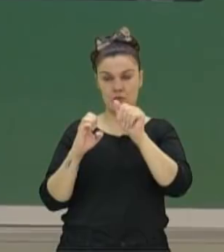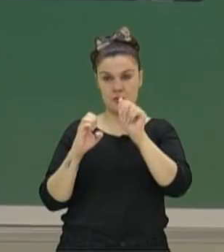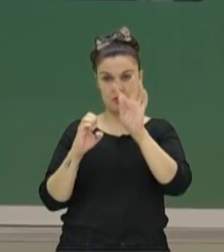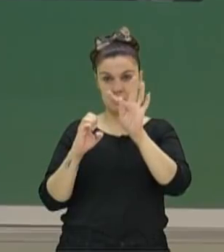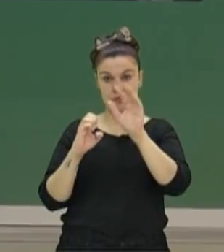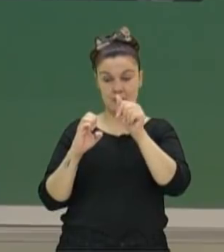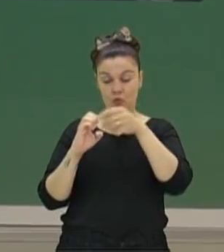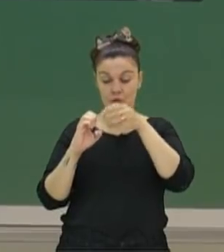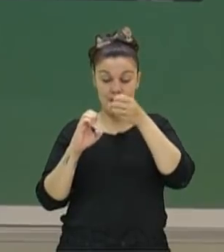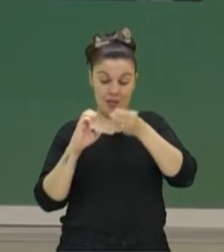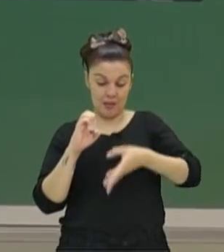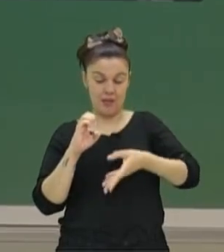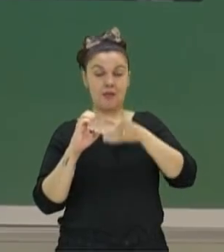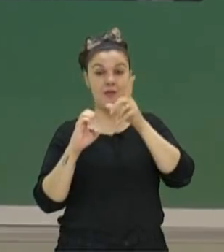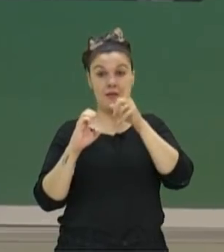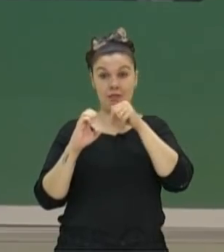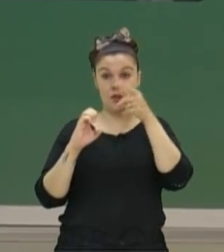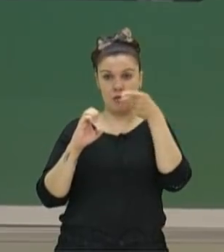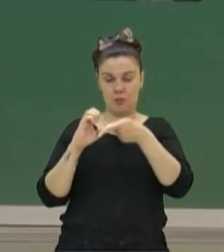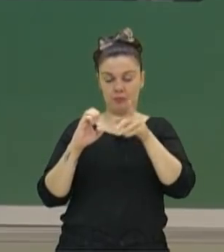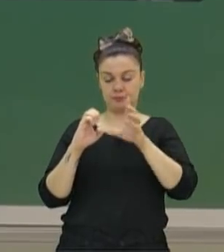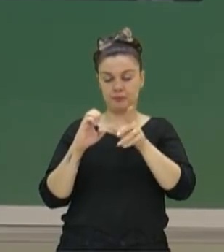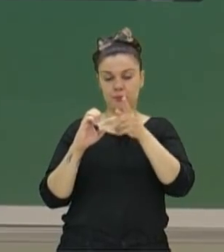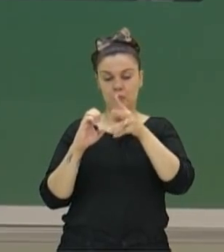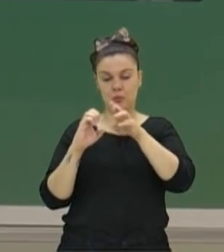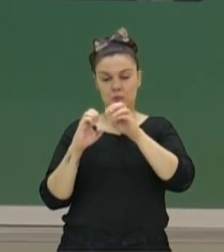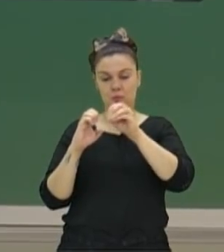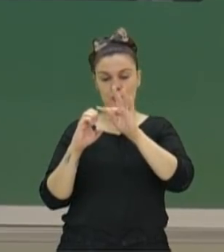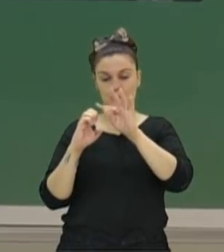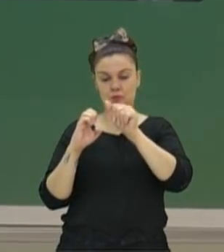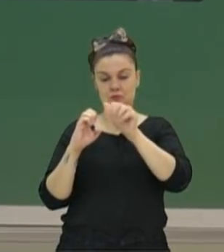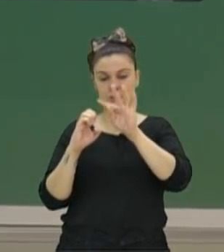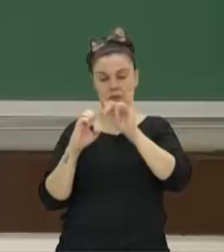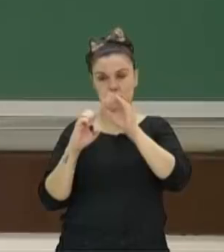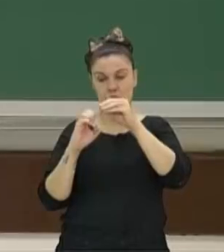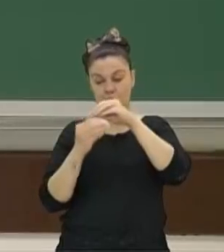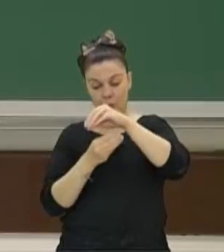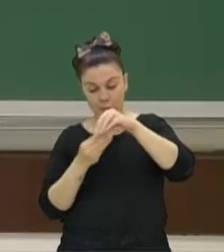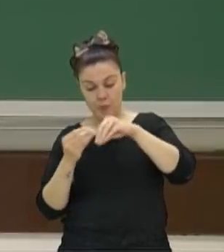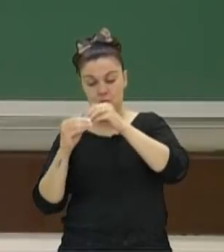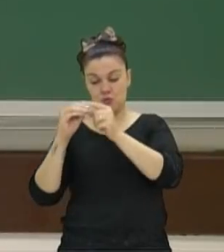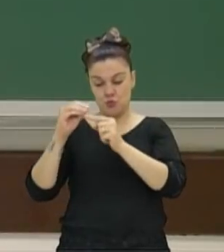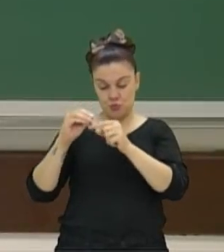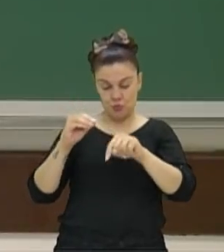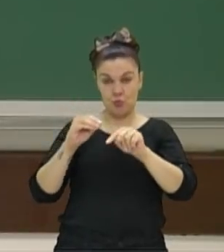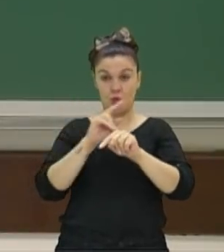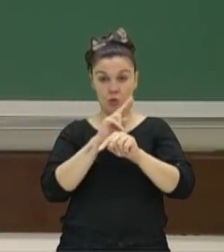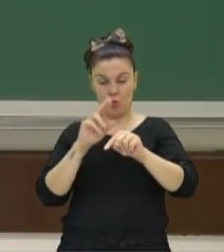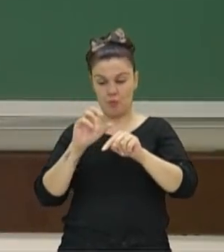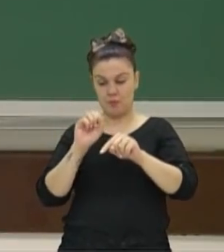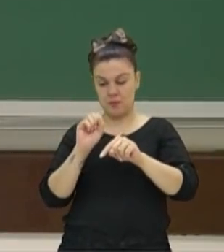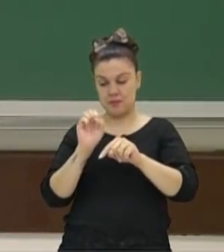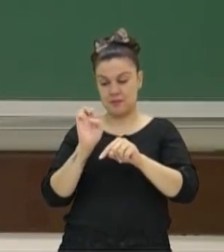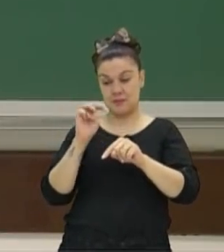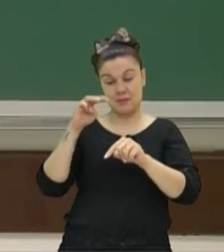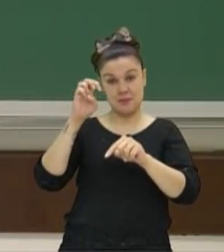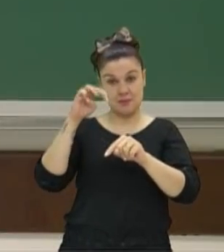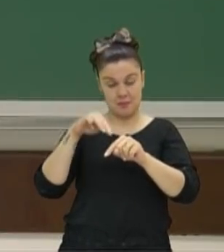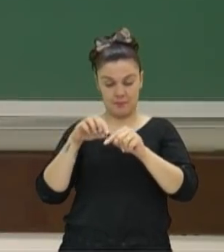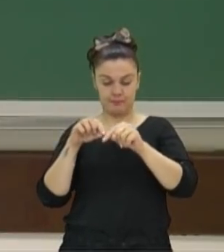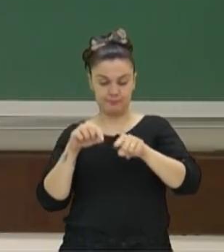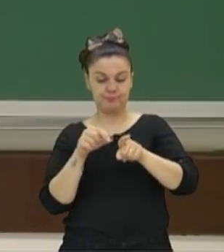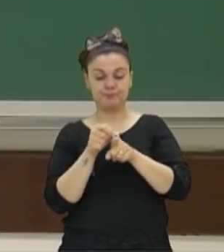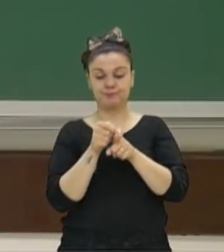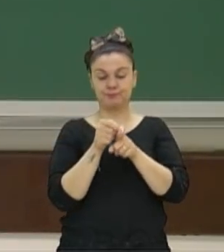há a liberação do líquido prostático e, finalmente, essa mistura pronta, que a gente chama de sêmen ou de esperma, vai